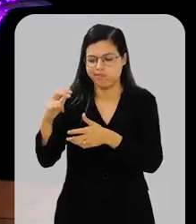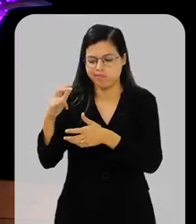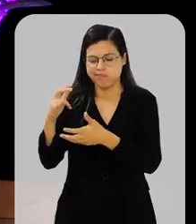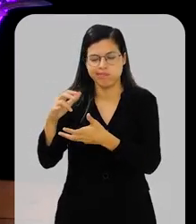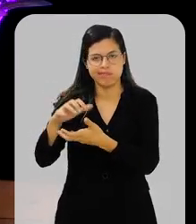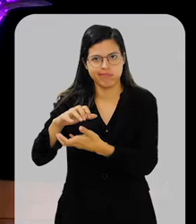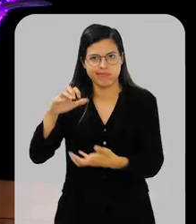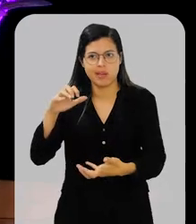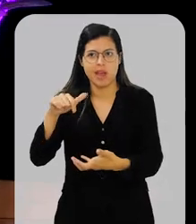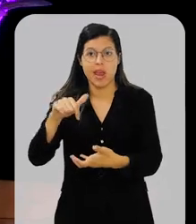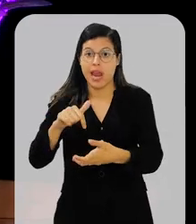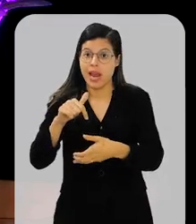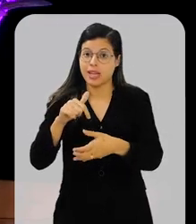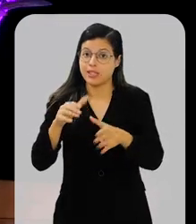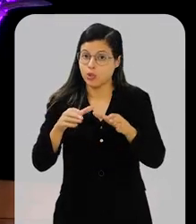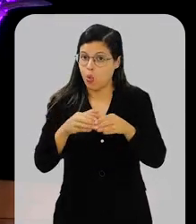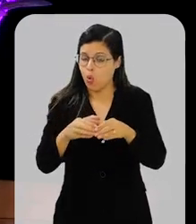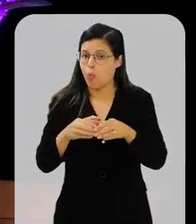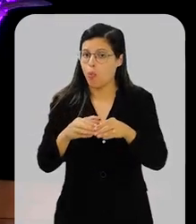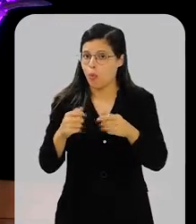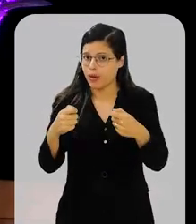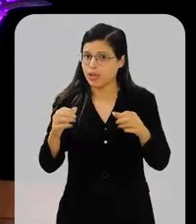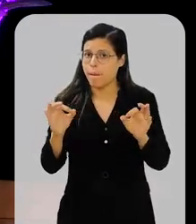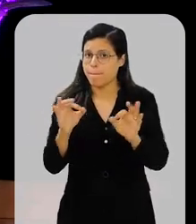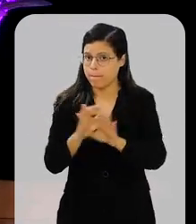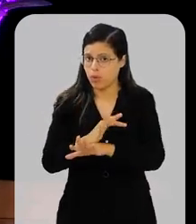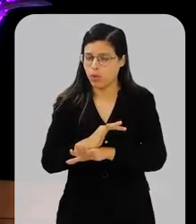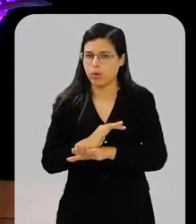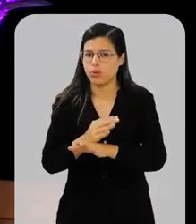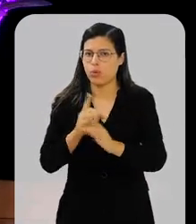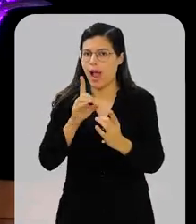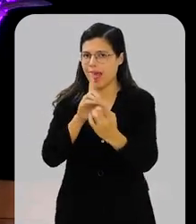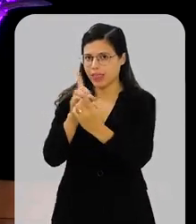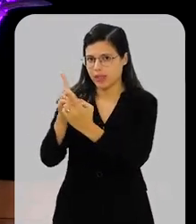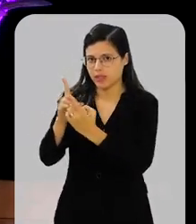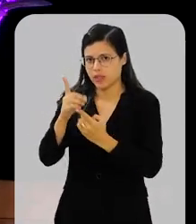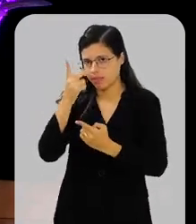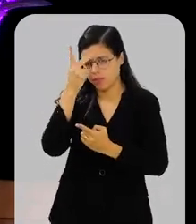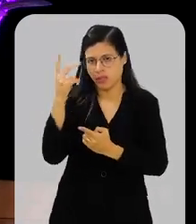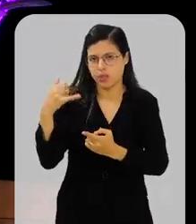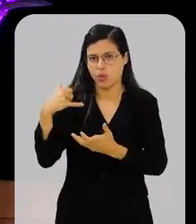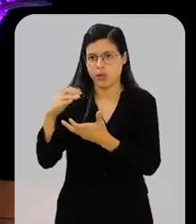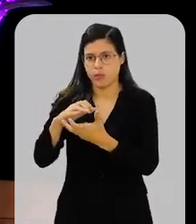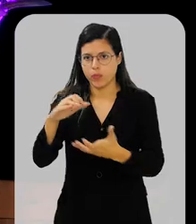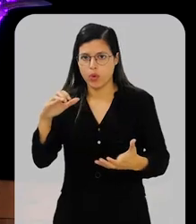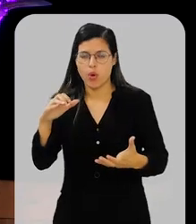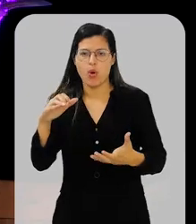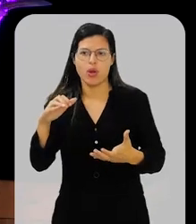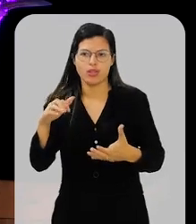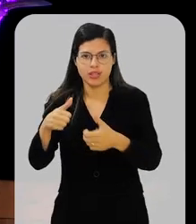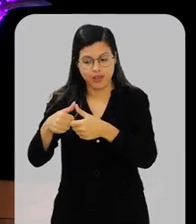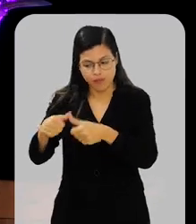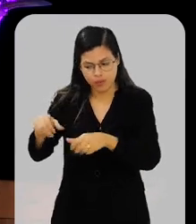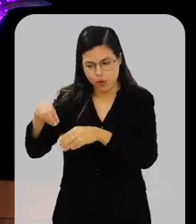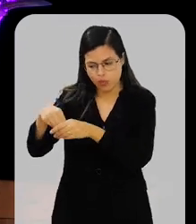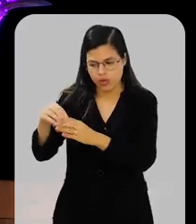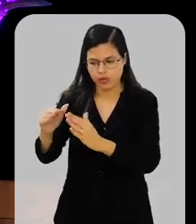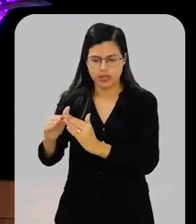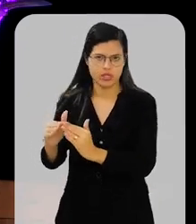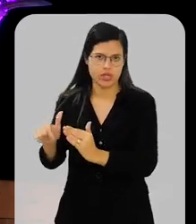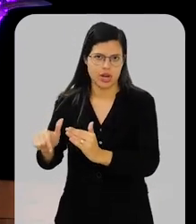essa equipe já está preparada, ou ela deve estar preparada, para atender as pessoas idosas residentes